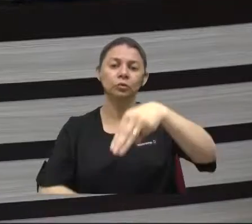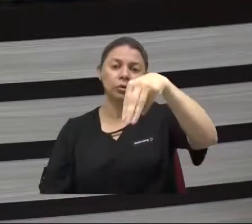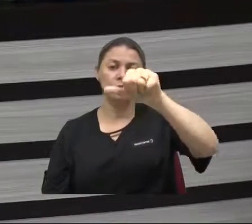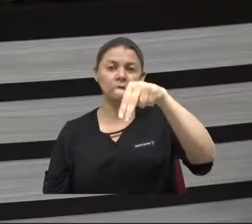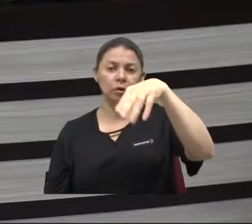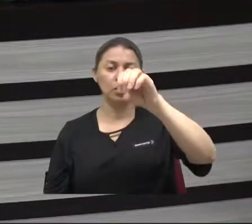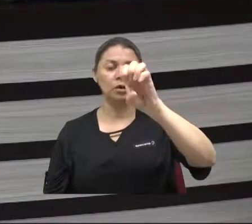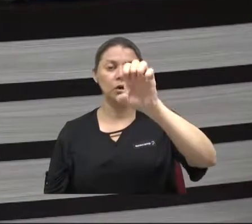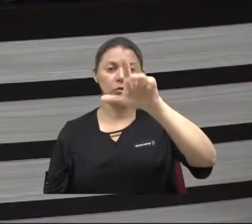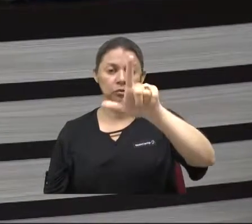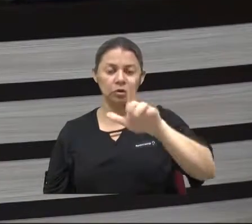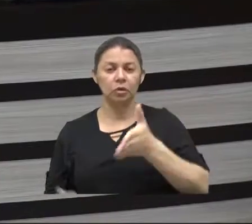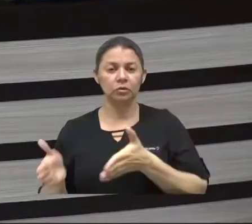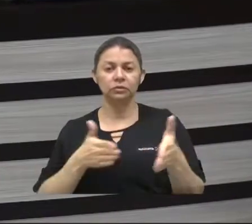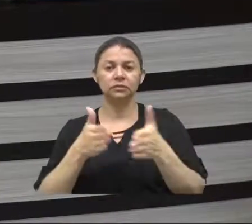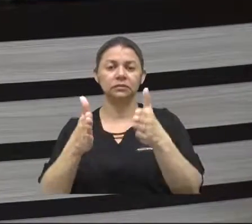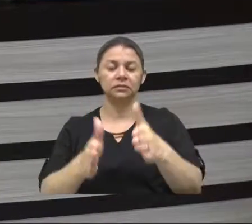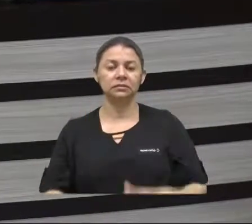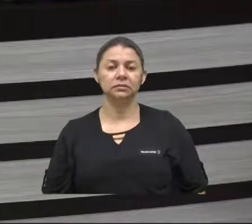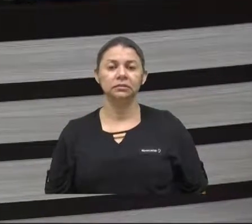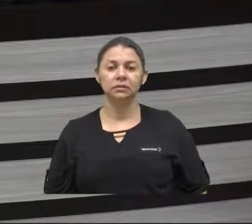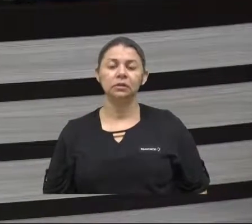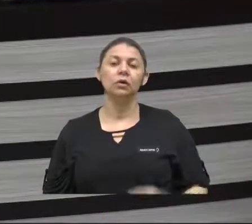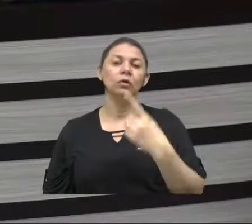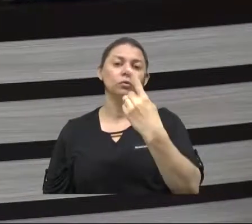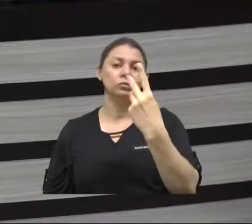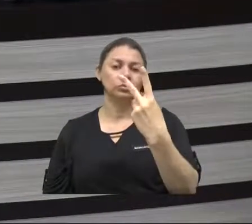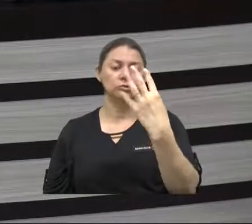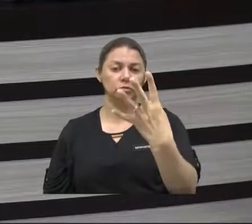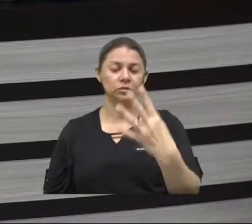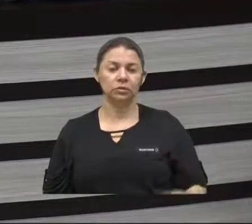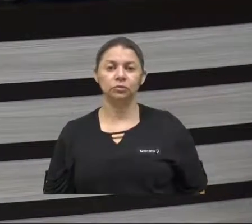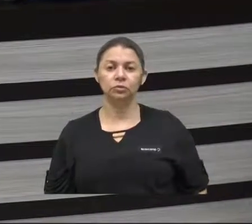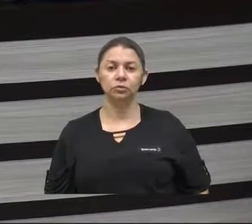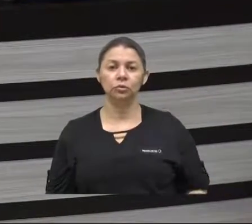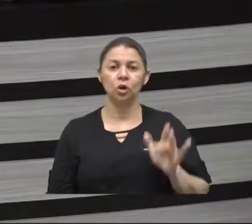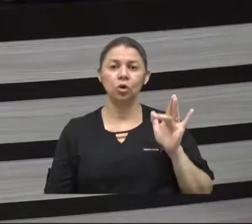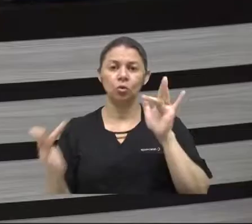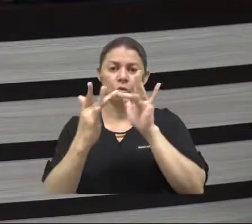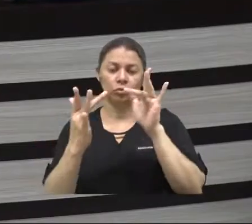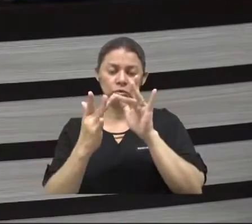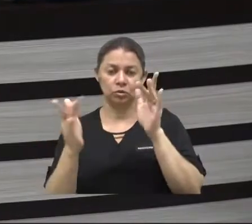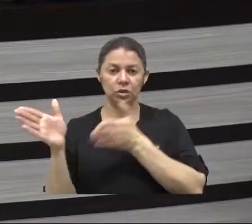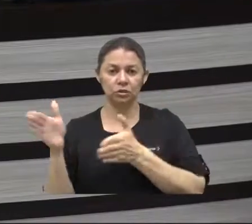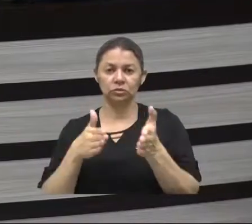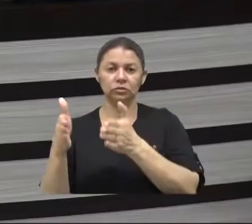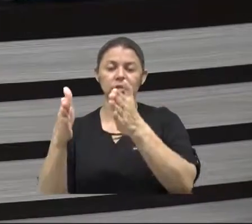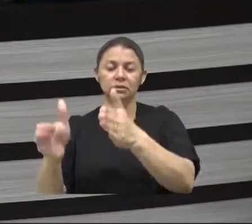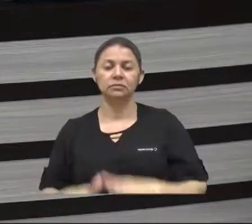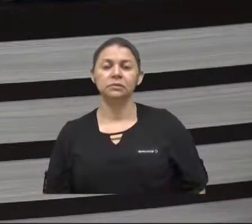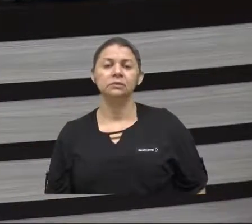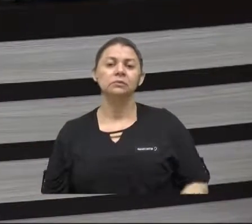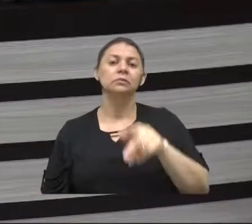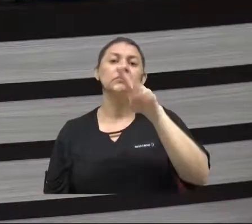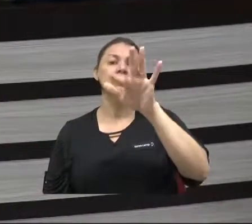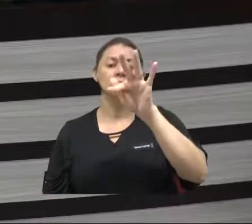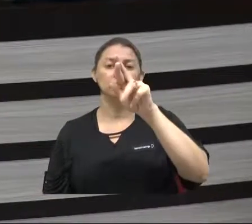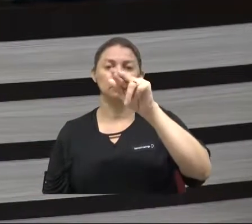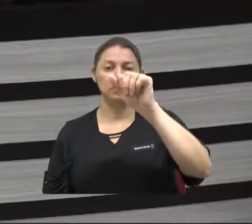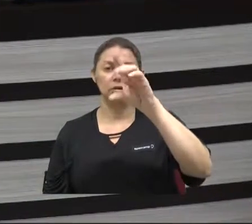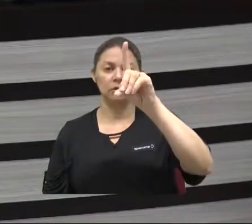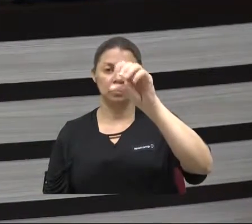Martins na estrada municipal LIM 124, que liga a estrada do bairro dos Frades à estrada do bairro